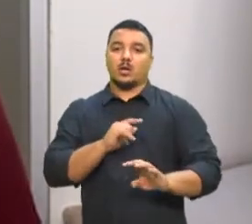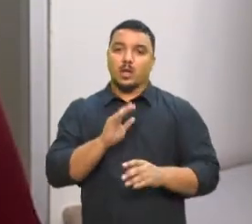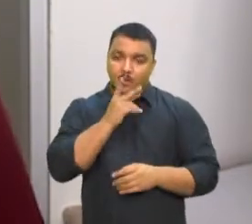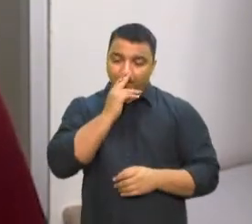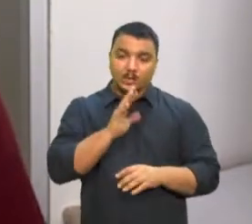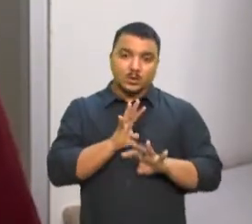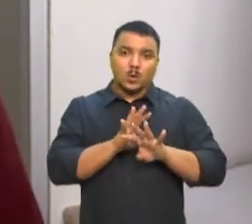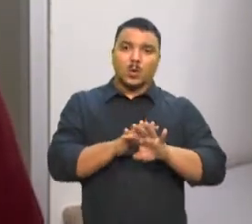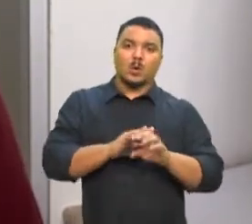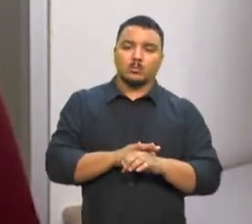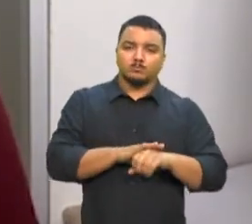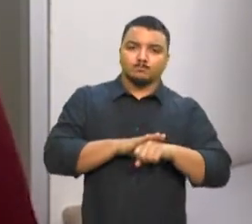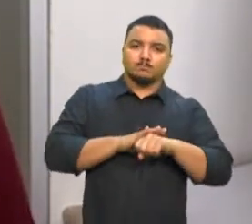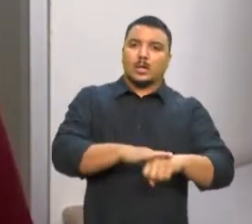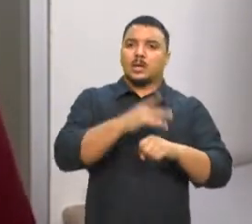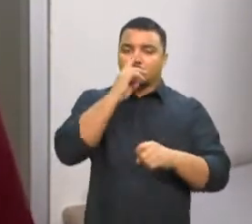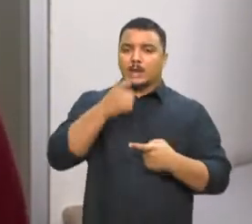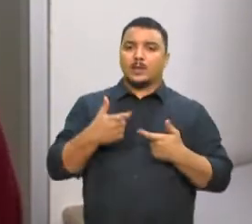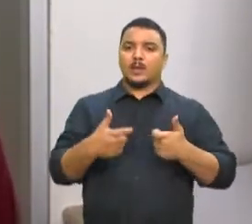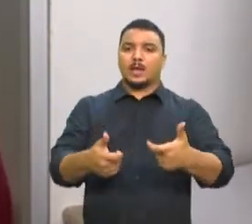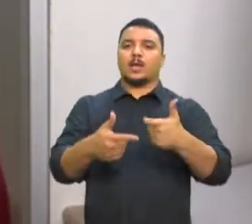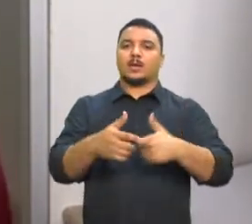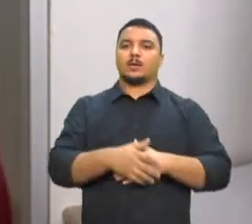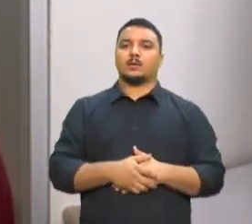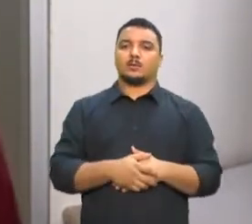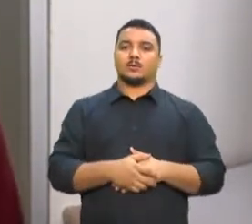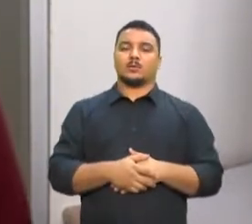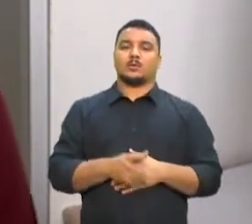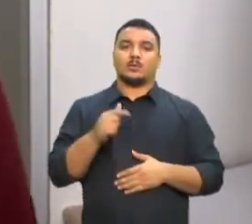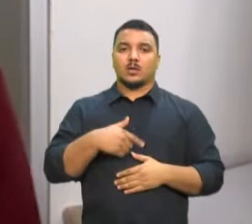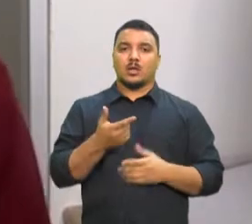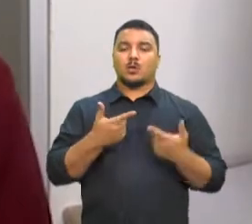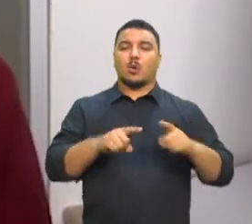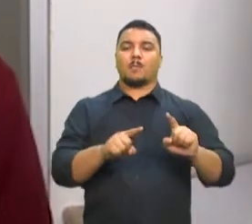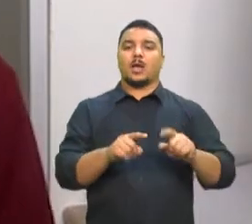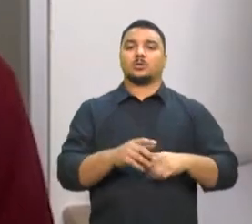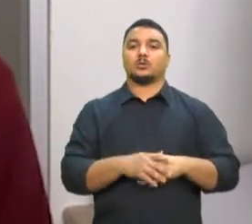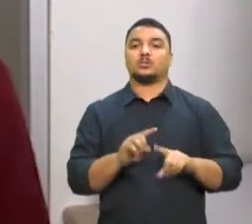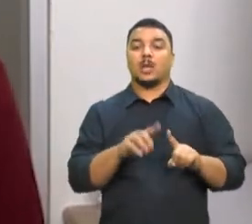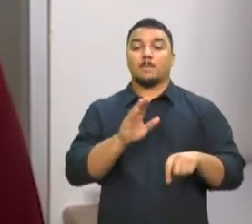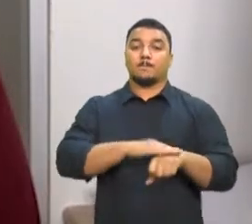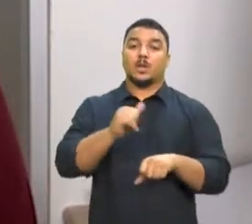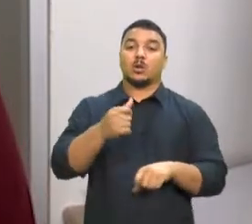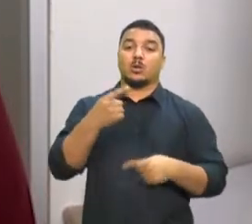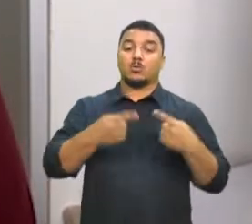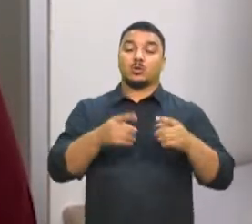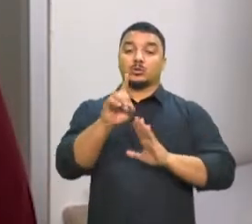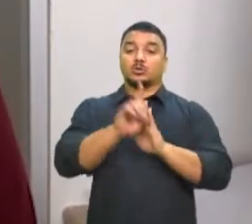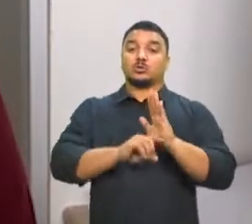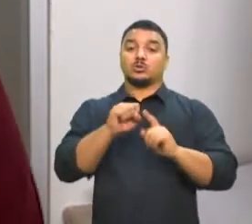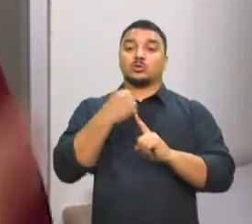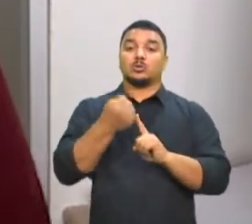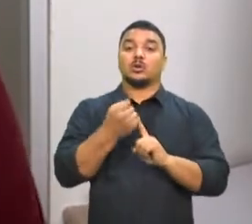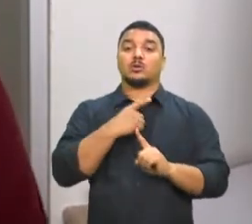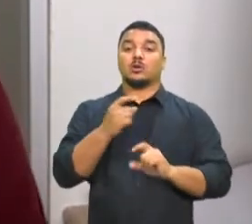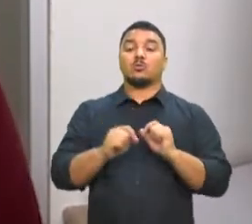numa certa lógica de guerra, na lógica de enfrentamento, na lógica de combate. A melhor política de segurança pública é aquela que chega